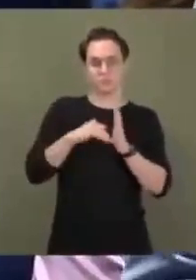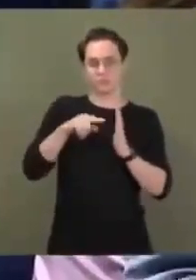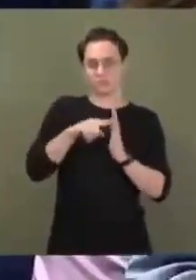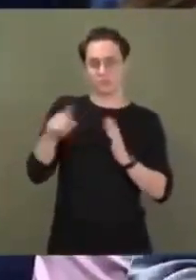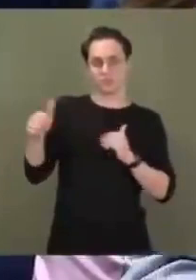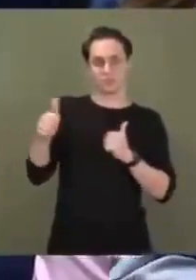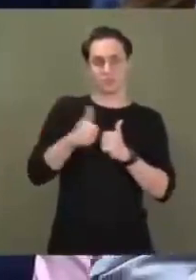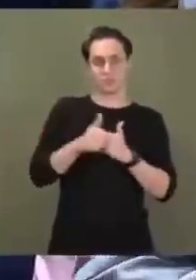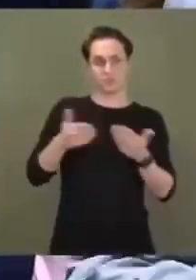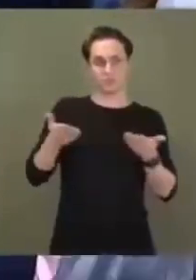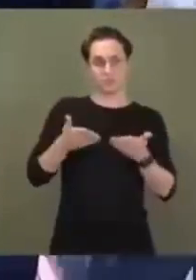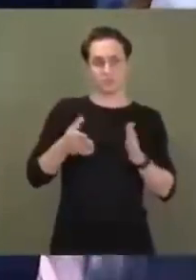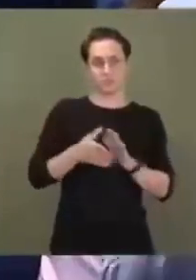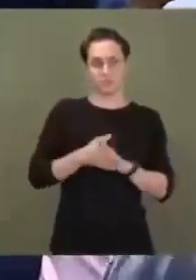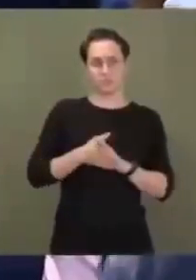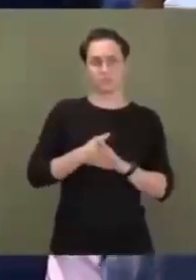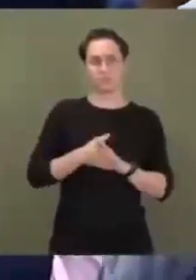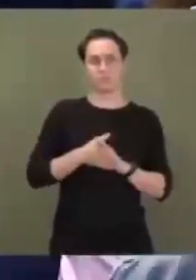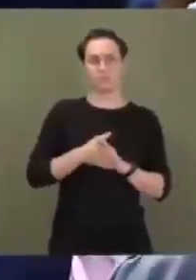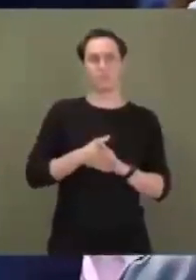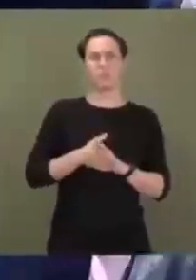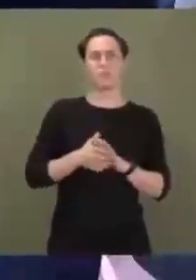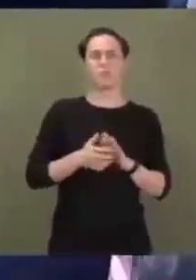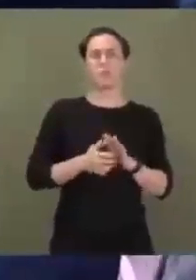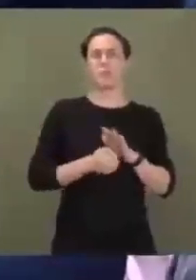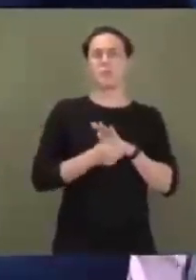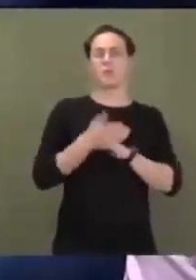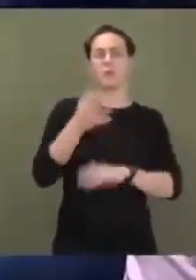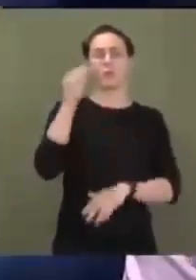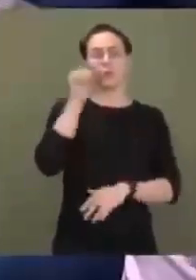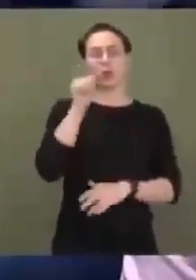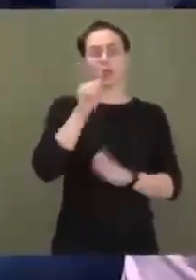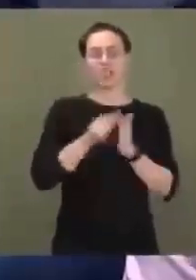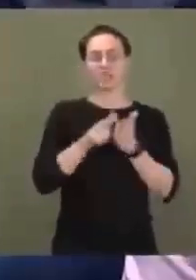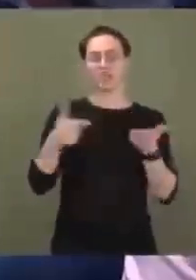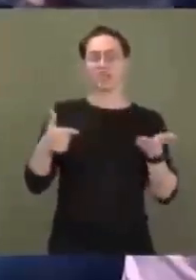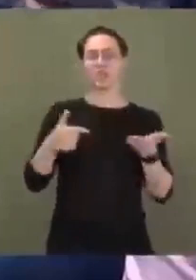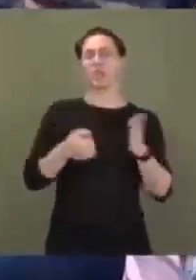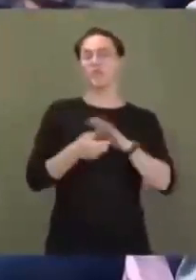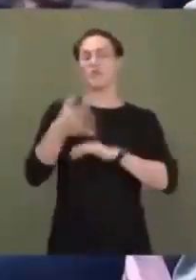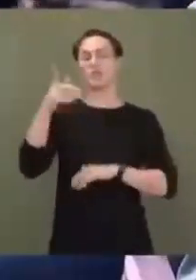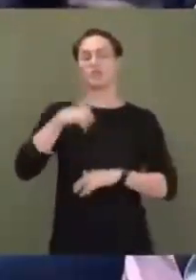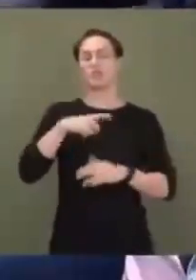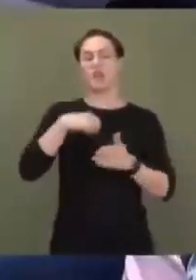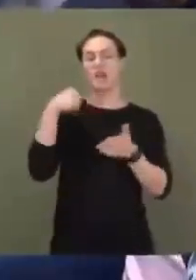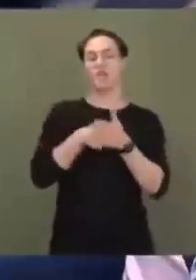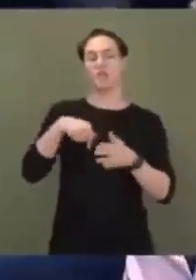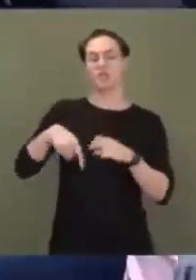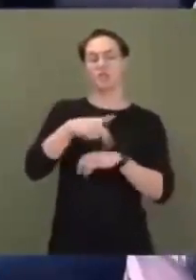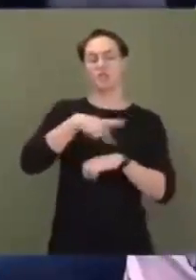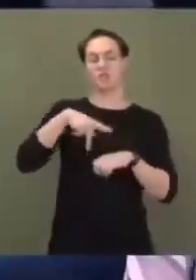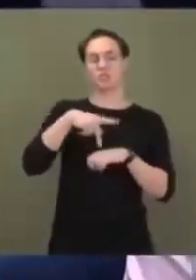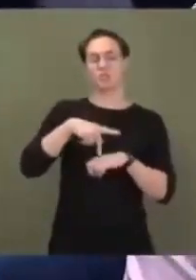agora aqui, Cleitinho. Quantas vezes mulheres jornalistas foram agredidas neste país,